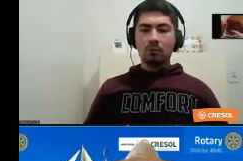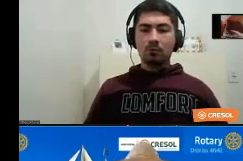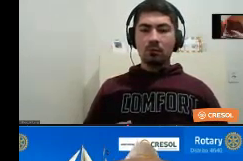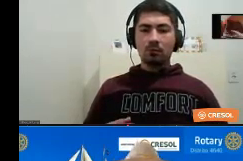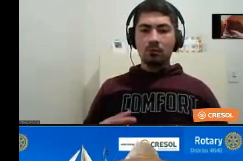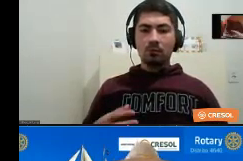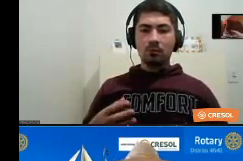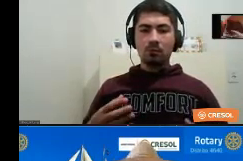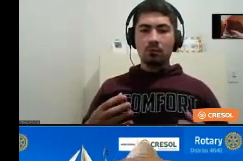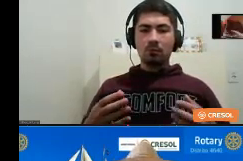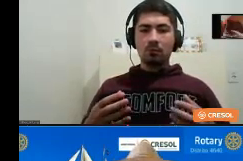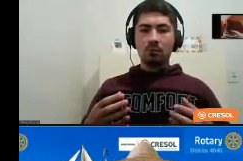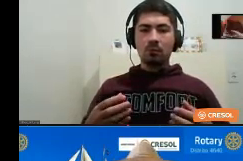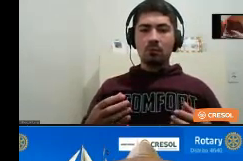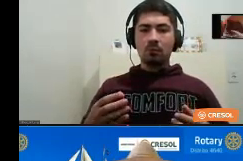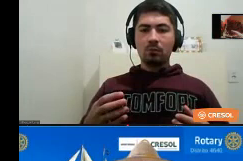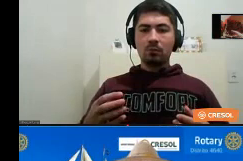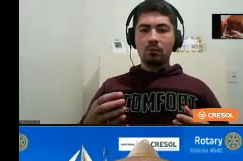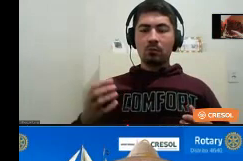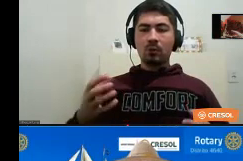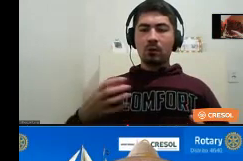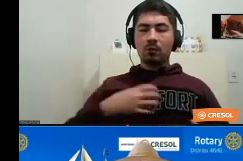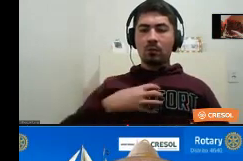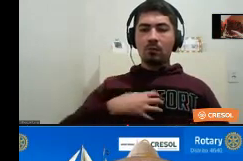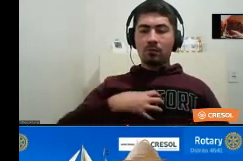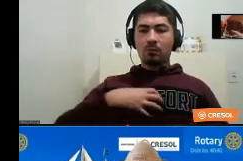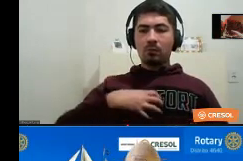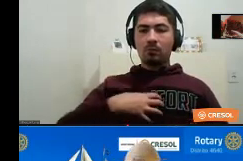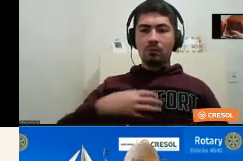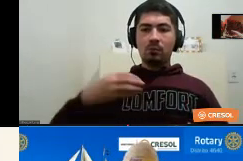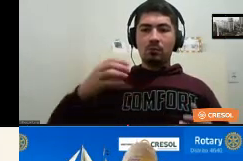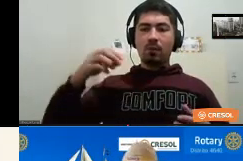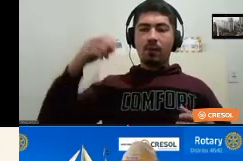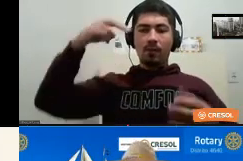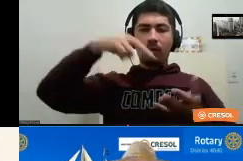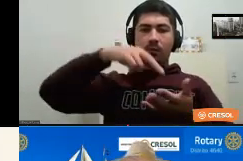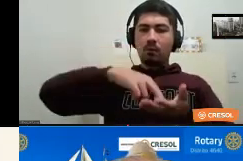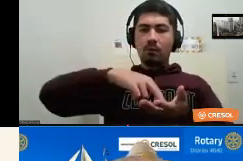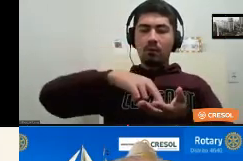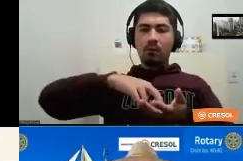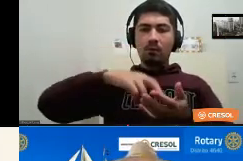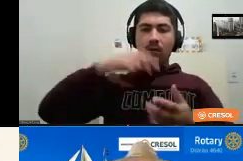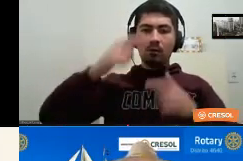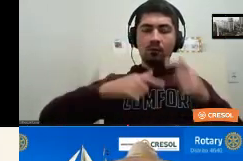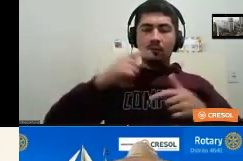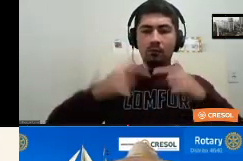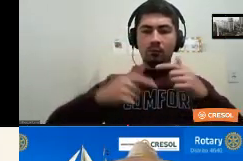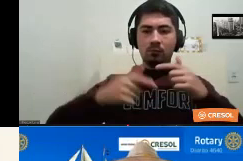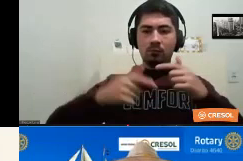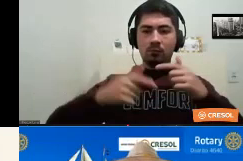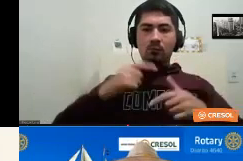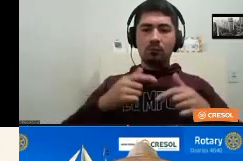estava nesse incêndio. Era uma subsidiária do Citibank, é o Crefsul. Quem não sabe, volta